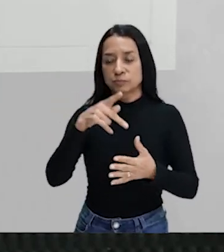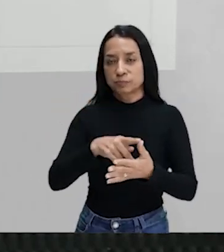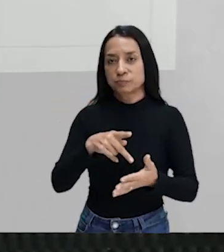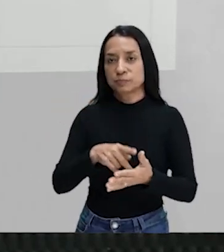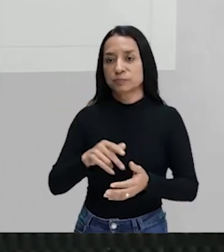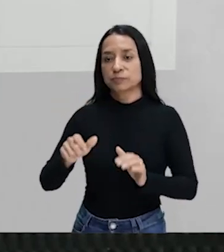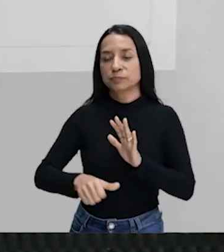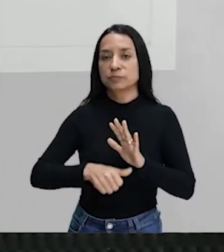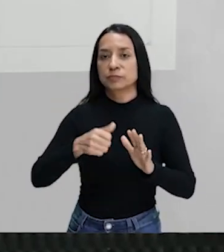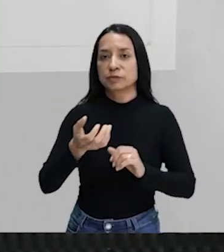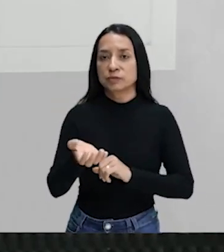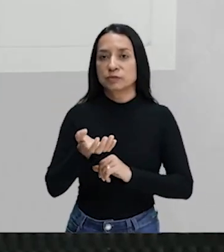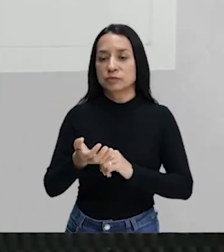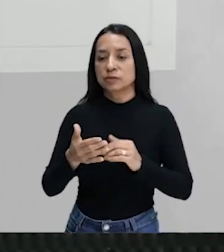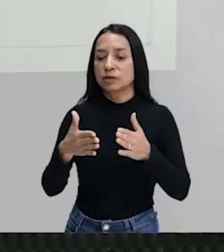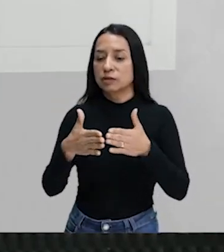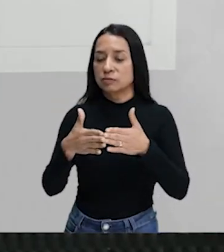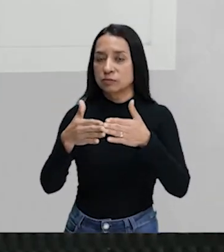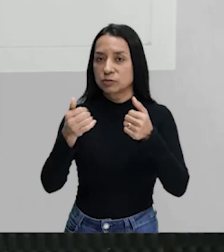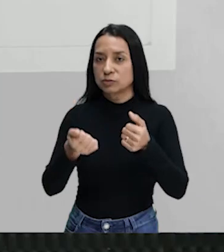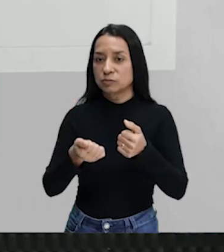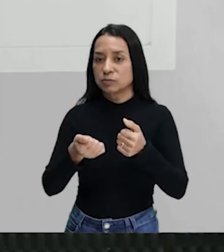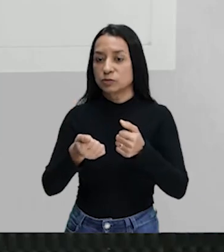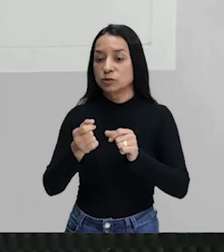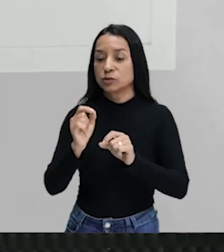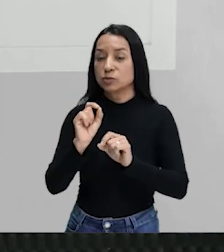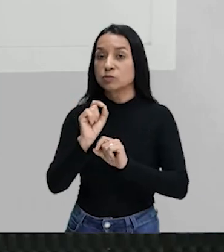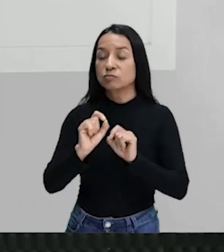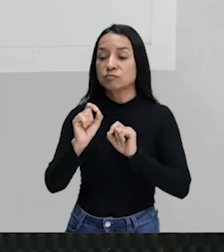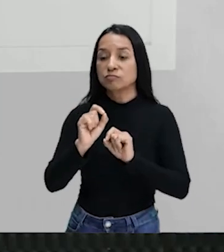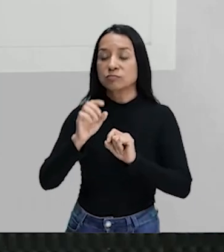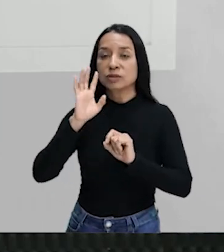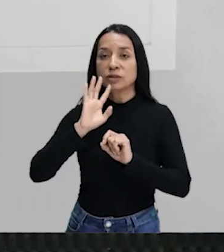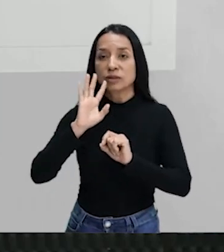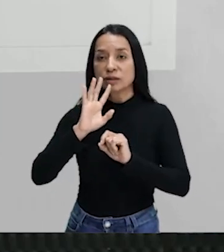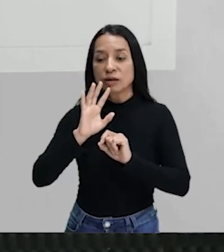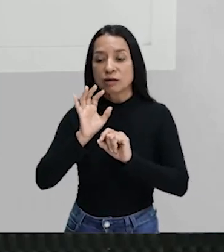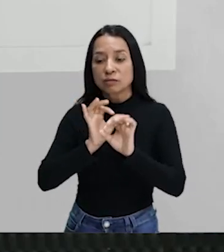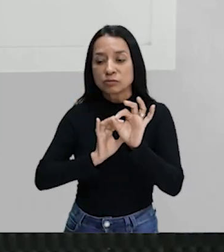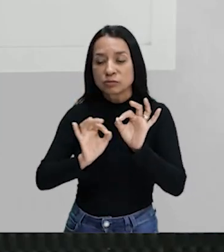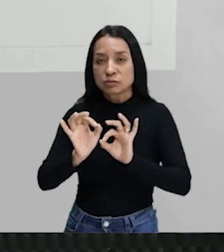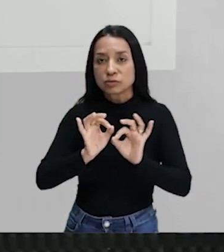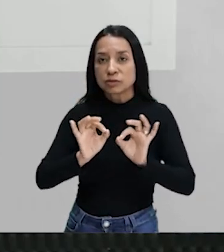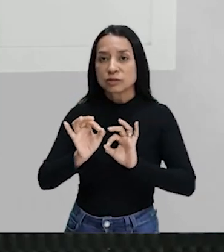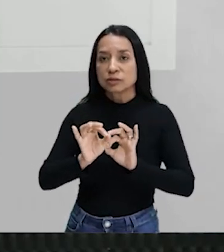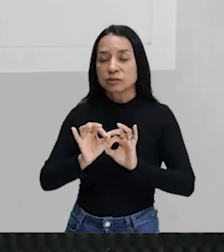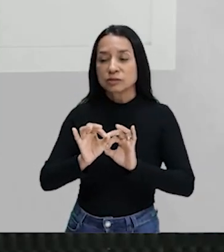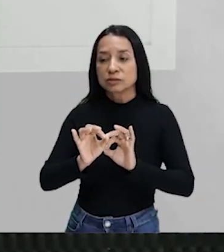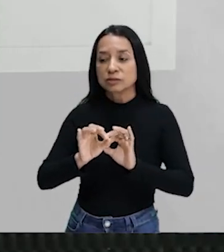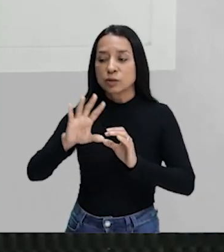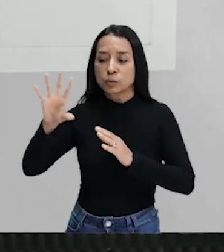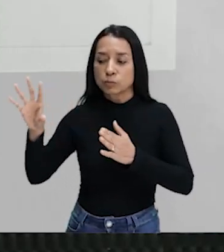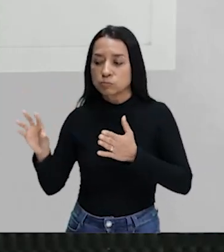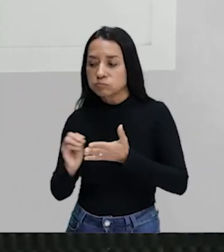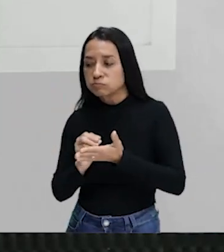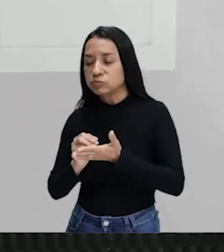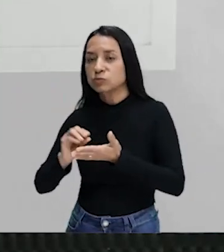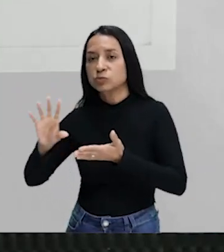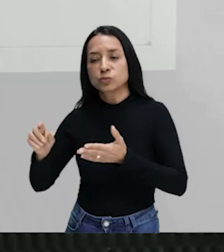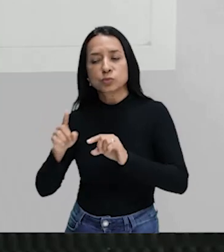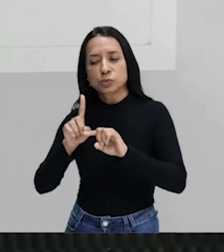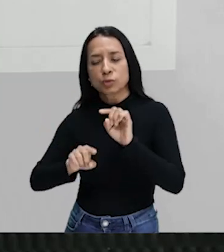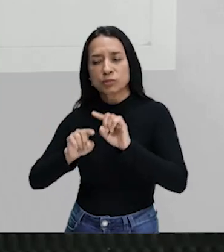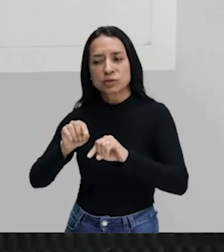só, primeiro eu quero te pedir uma coisa muito legal. Te organiza, mano, coloca tudo perto aí,